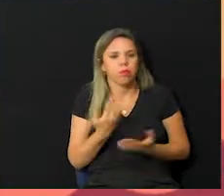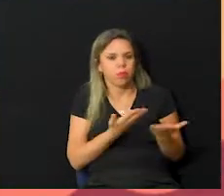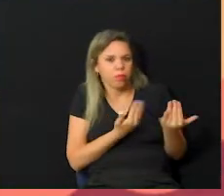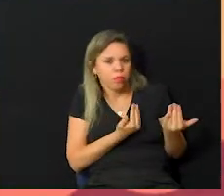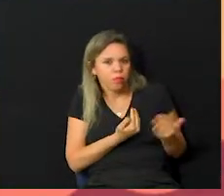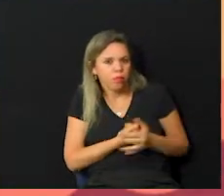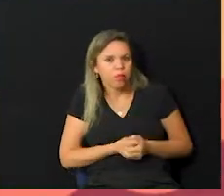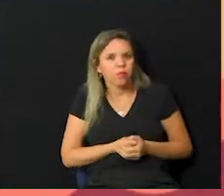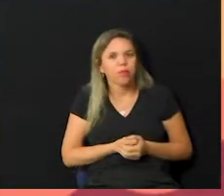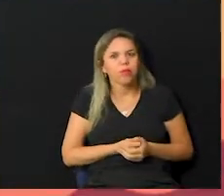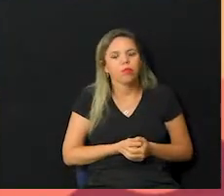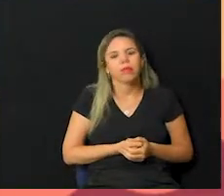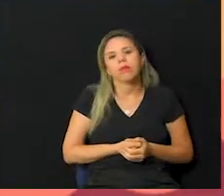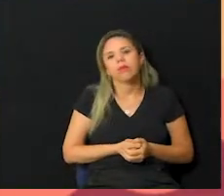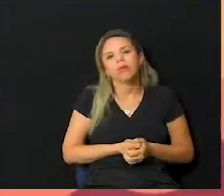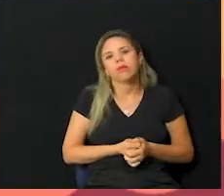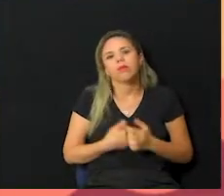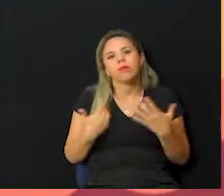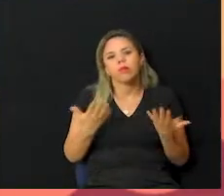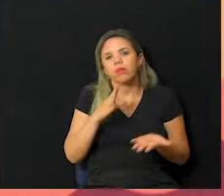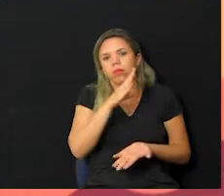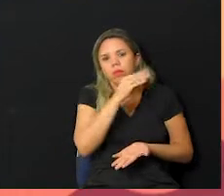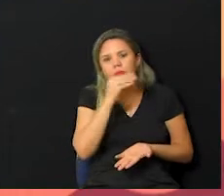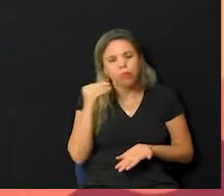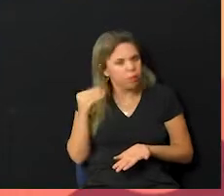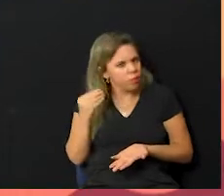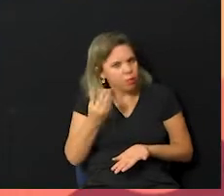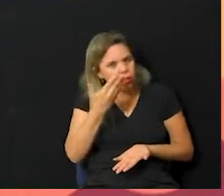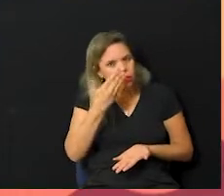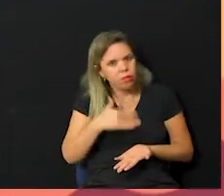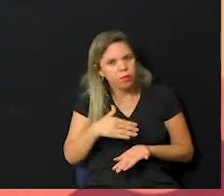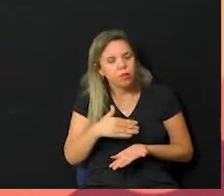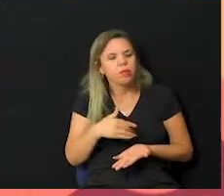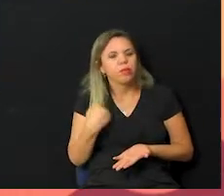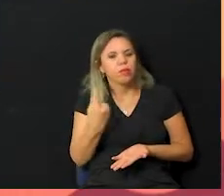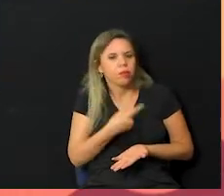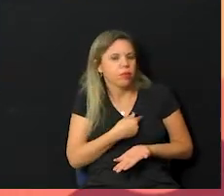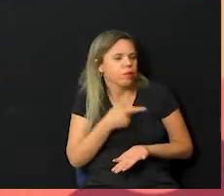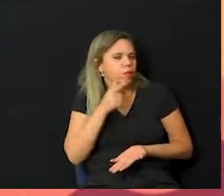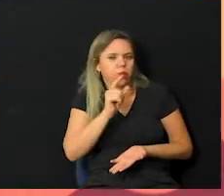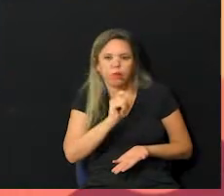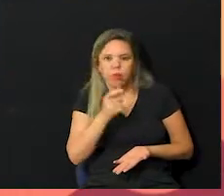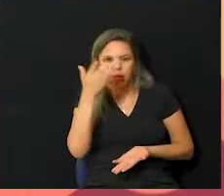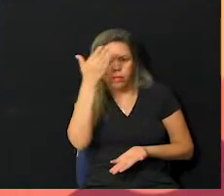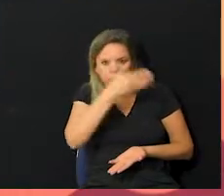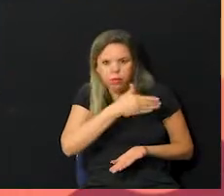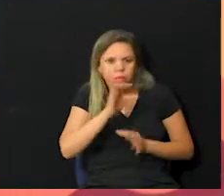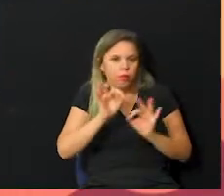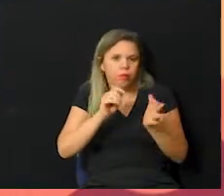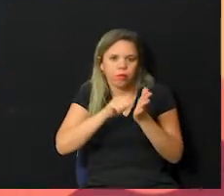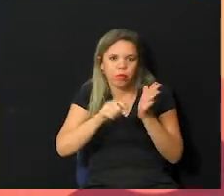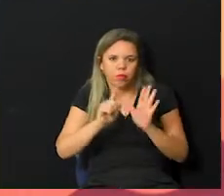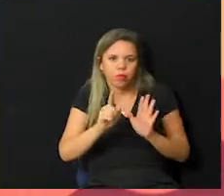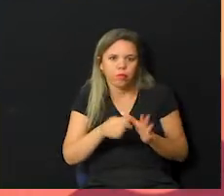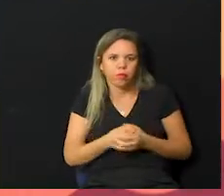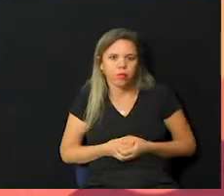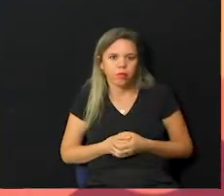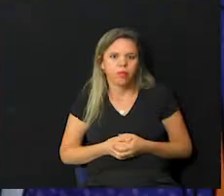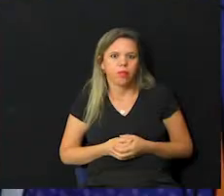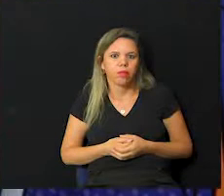somos jovens, né? E quando adolescente, criança, a gente não conseguia ver obras como